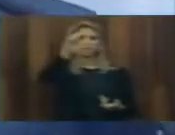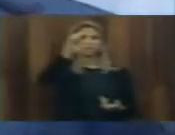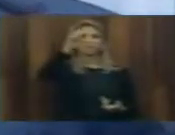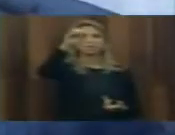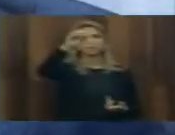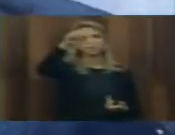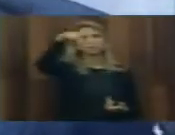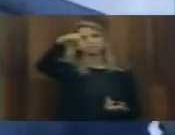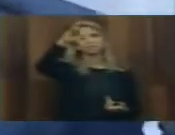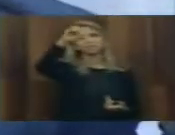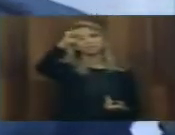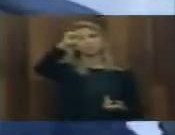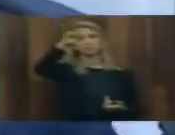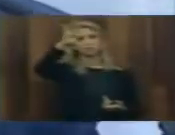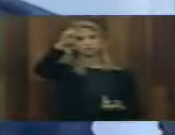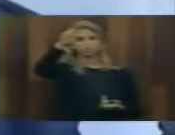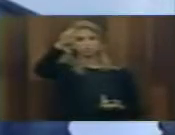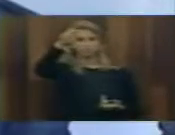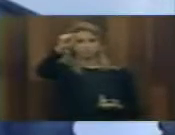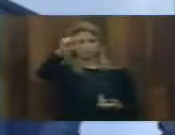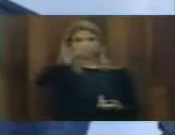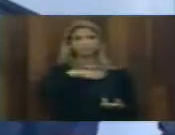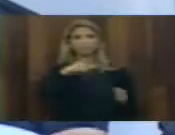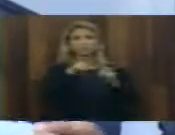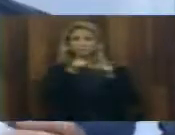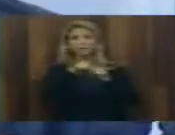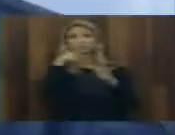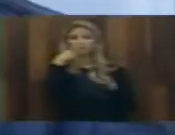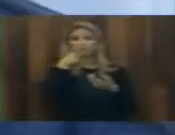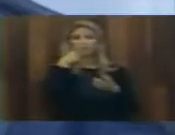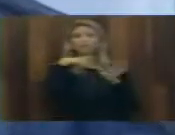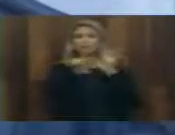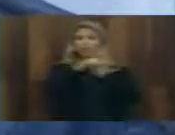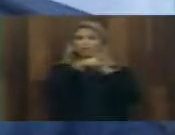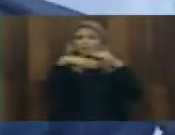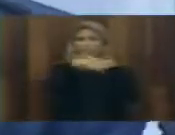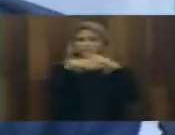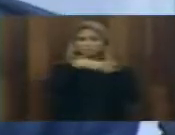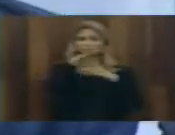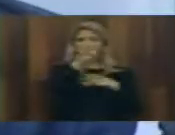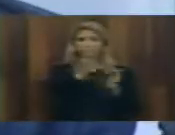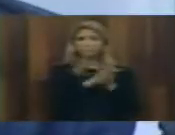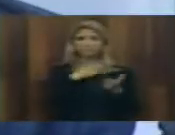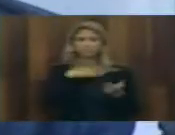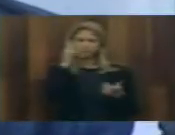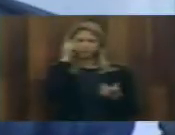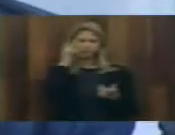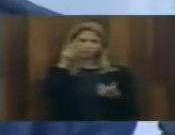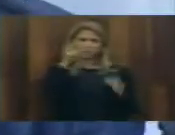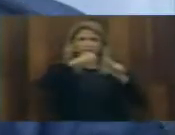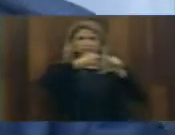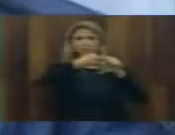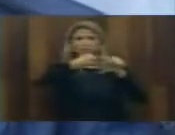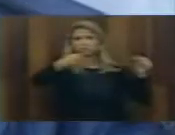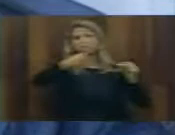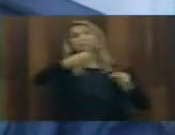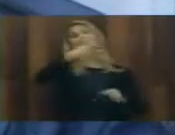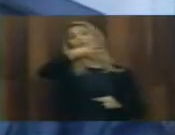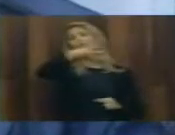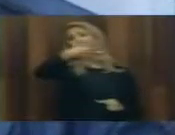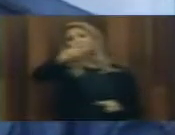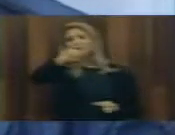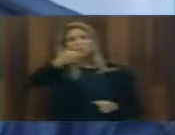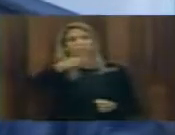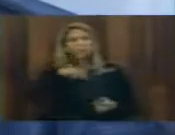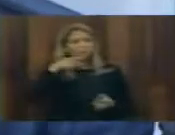o artigo 41 da nossa nova lei orgânica aprovada por esta casa. O artigo 41 tem alguns incisos e eu não vi esse projeto